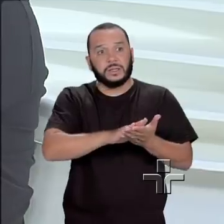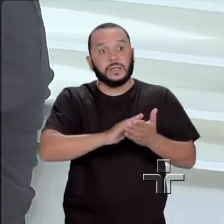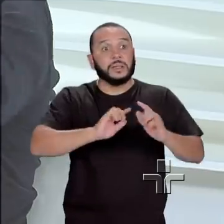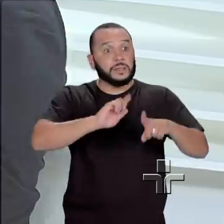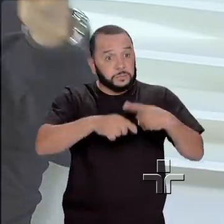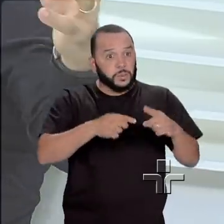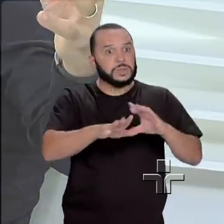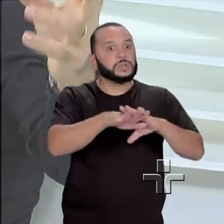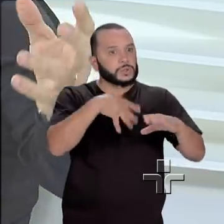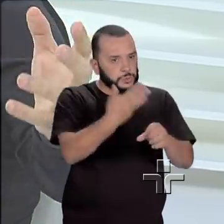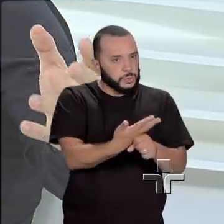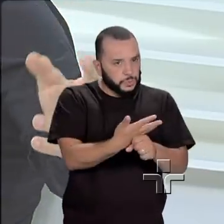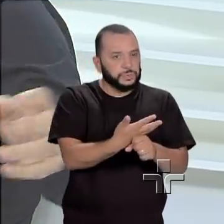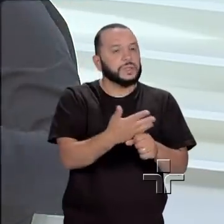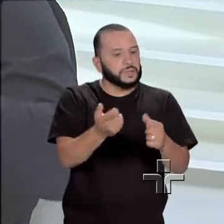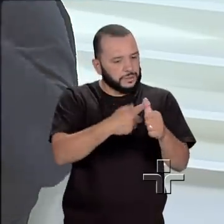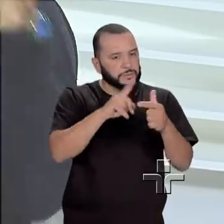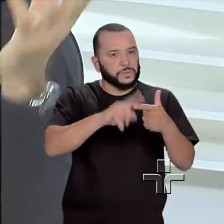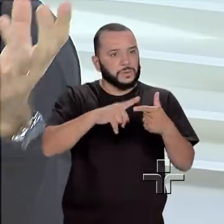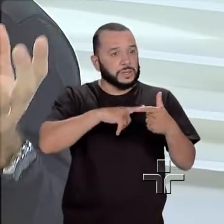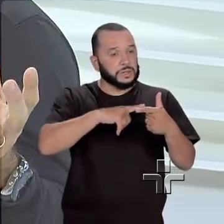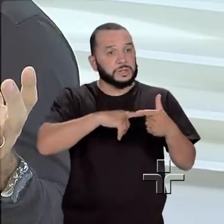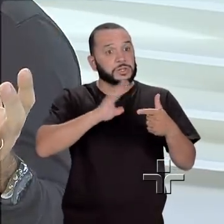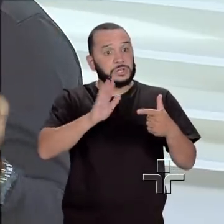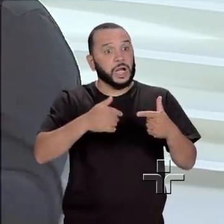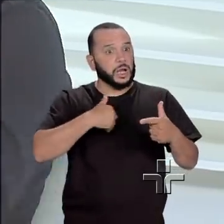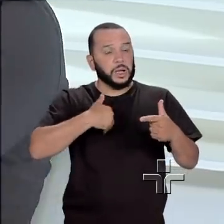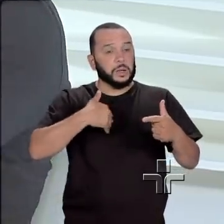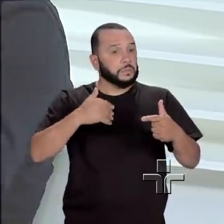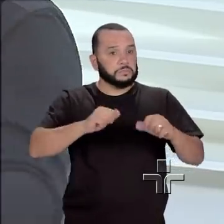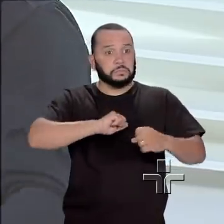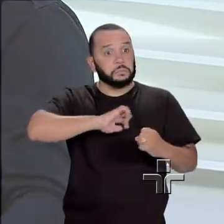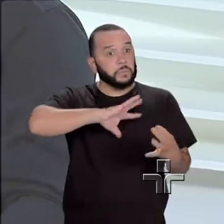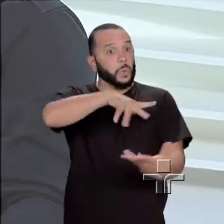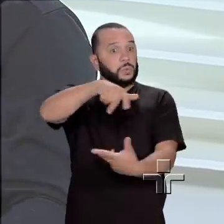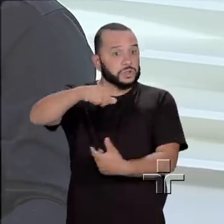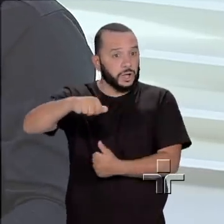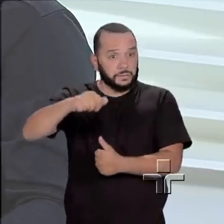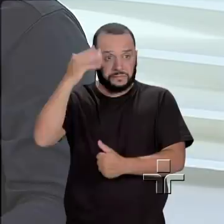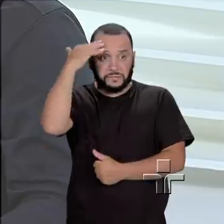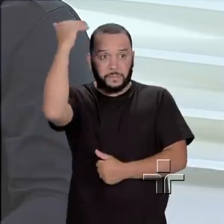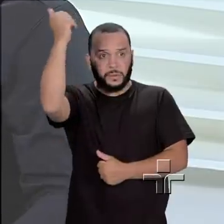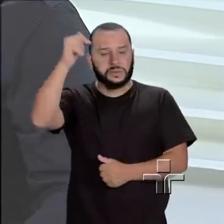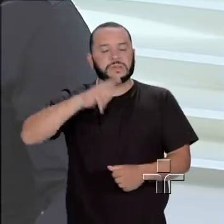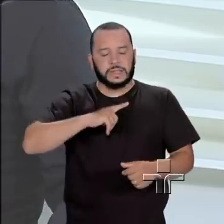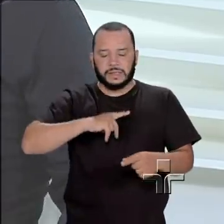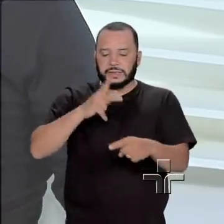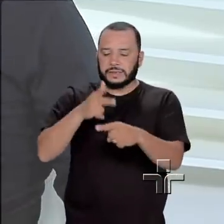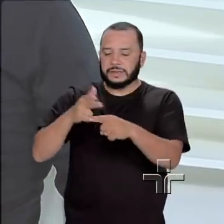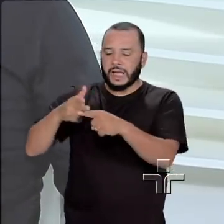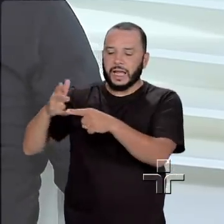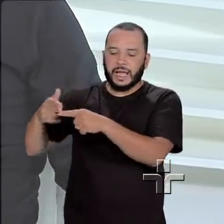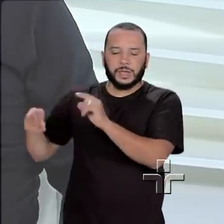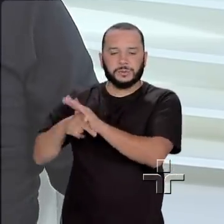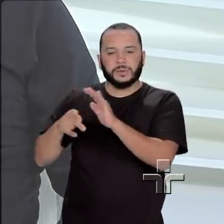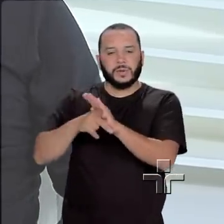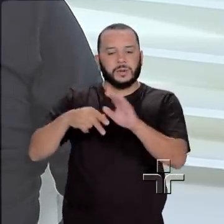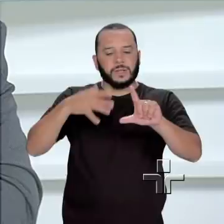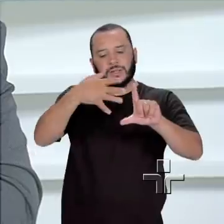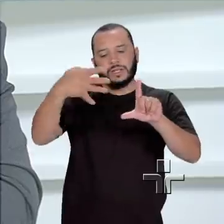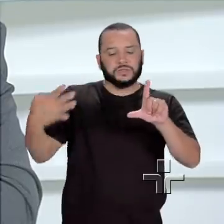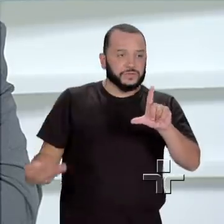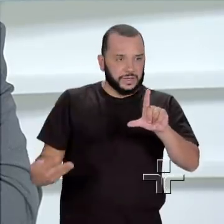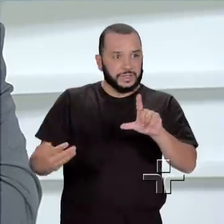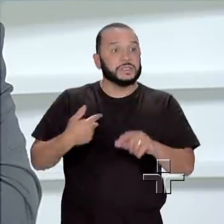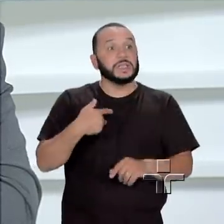no YouTube, daqui a pouco eles estão no canal Broadcast, são globais. E tem uma série na Netflix, ou seja lá mais onde for. E vão para o livro